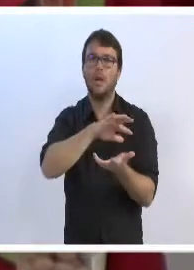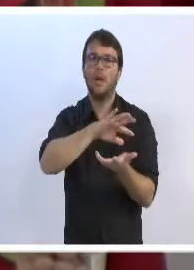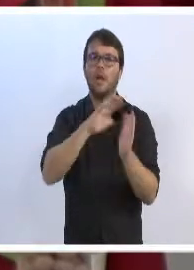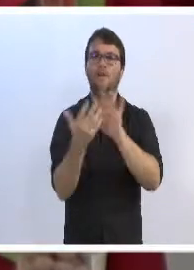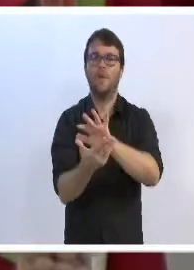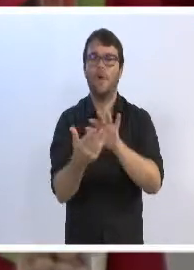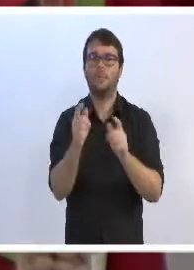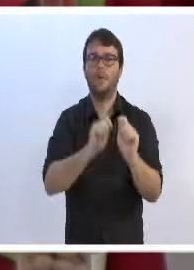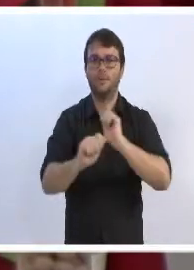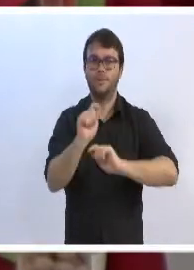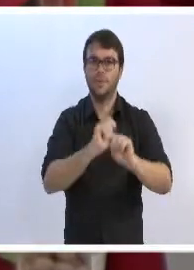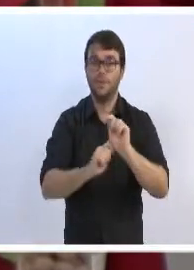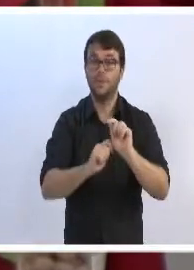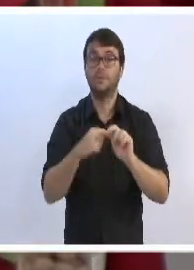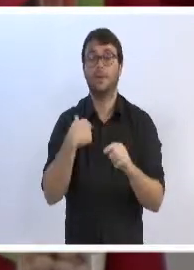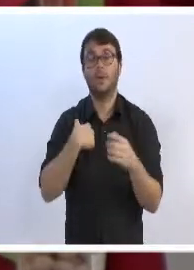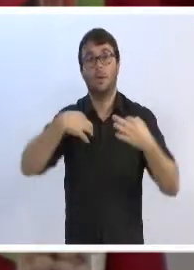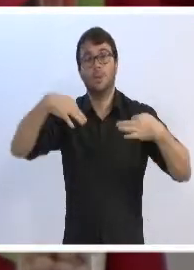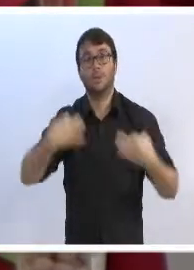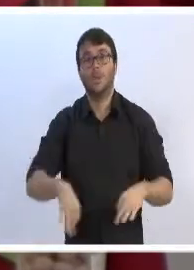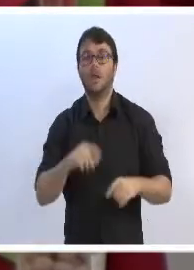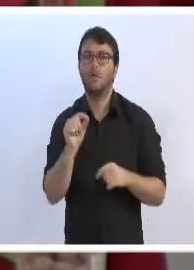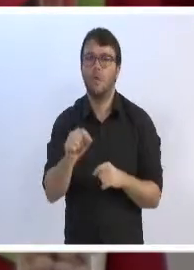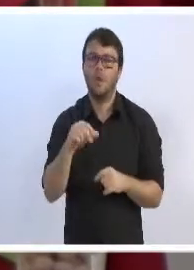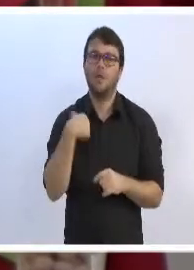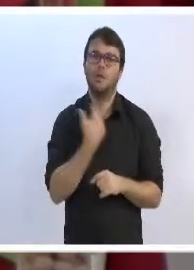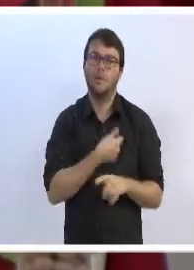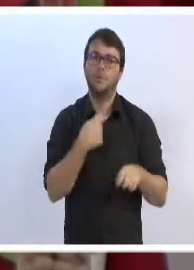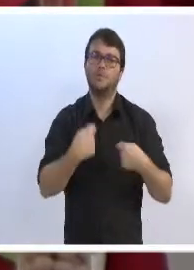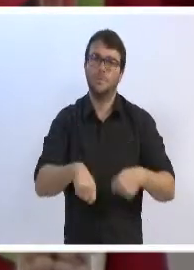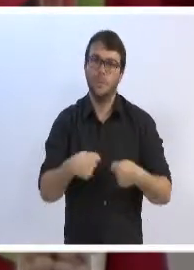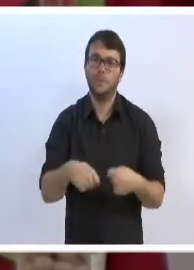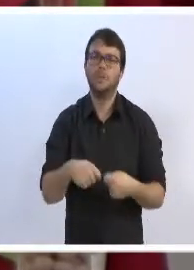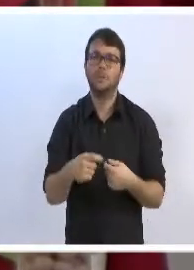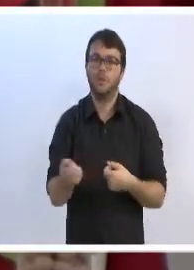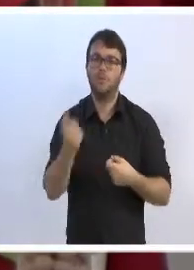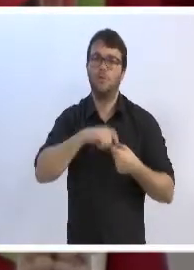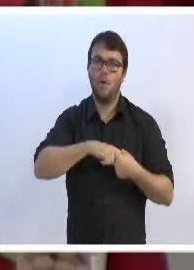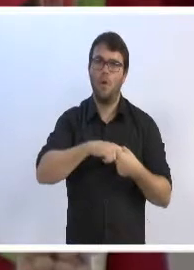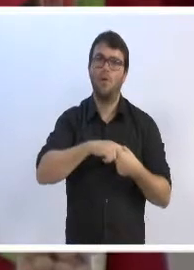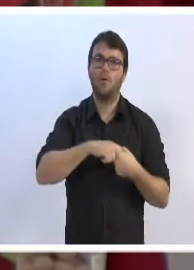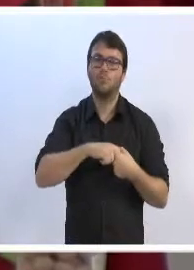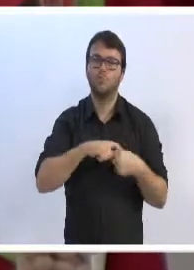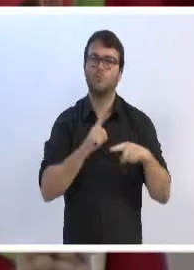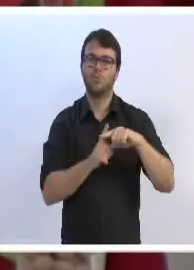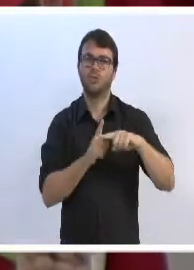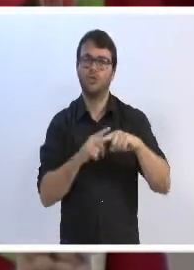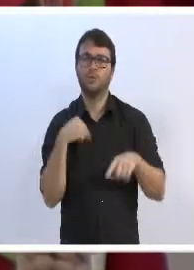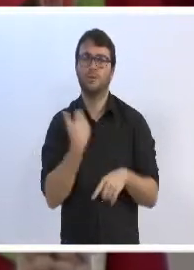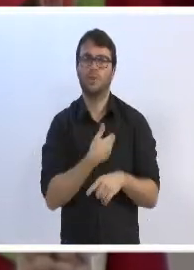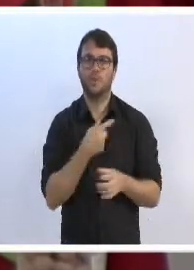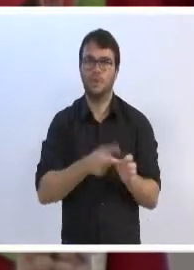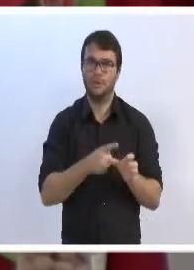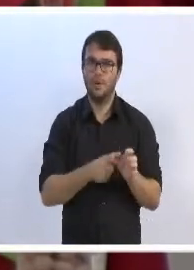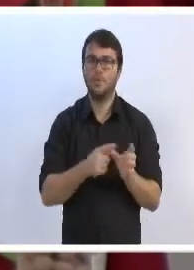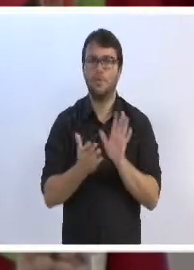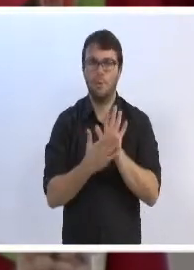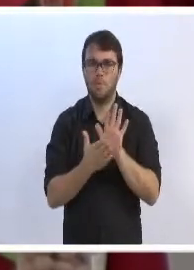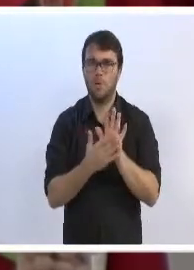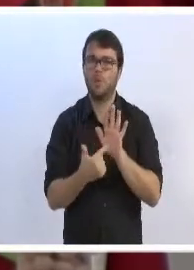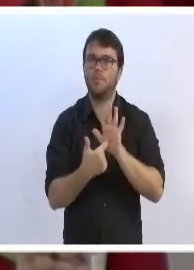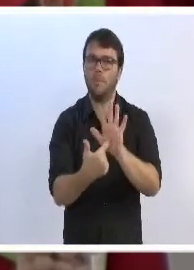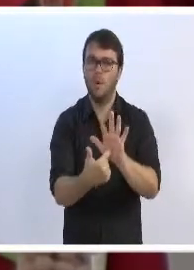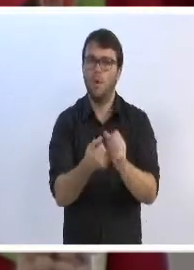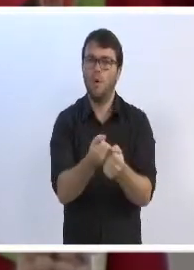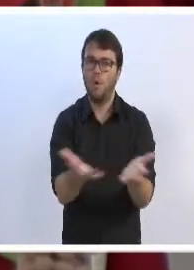eu tenho certeza que nós teremos um retorno extremamente positivo para a nossa cidade com as propostas aqui